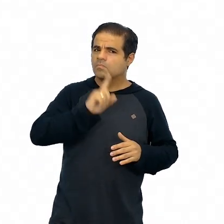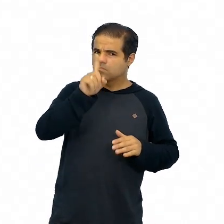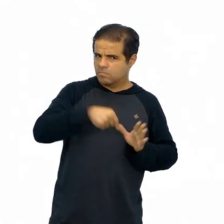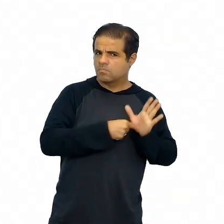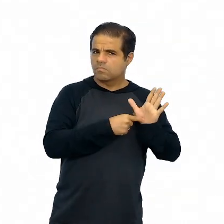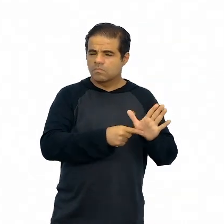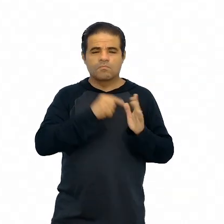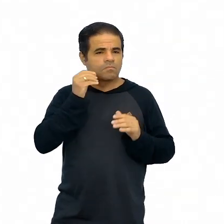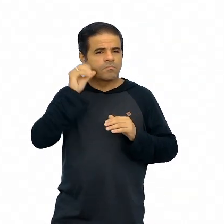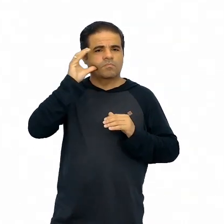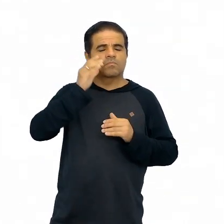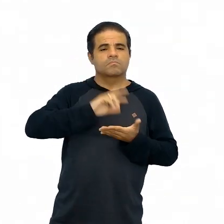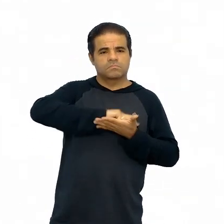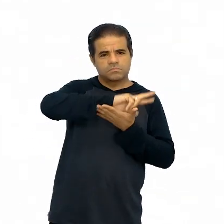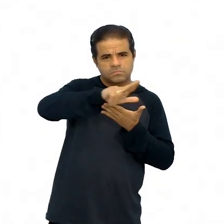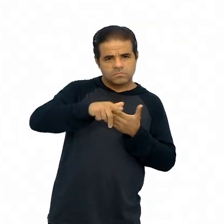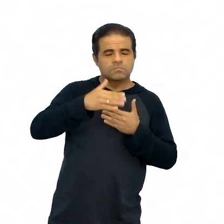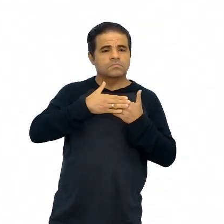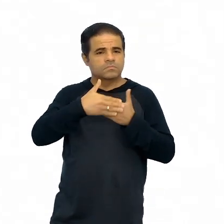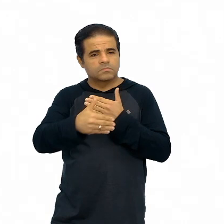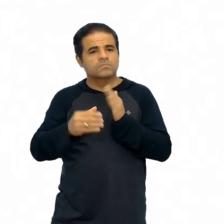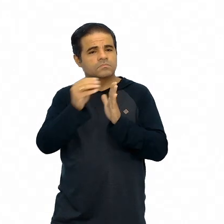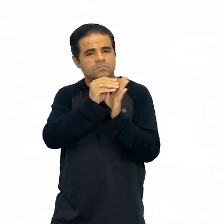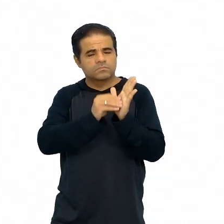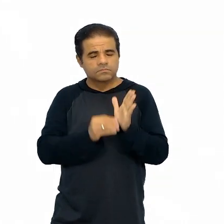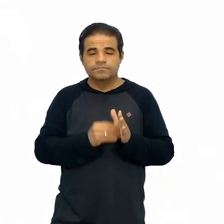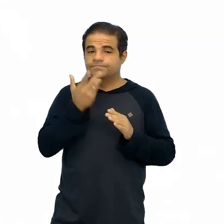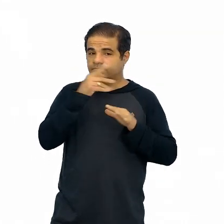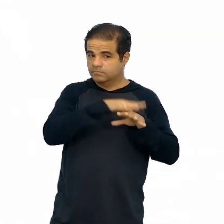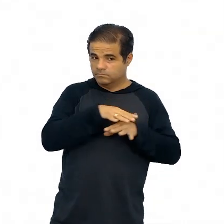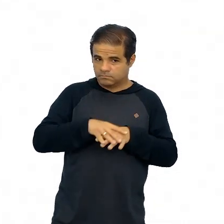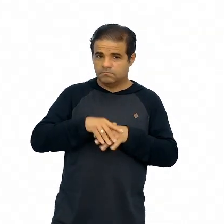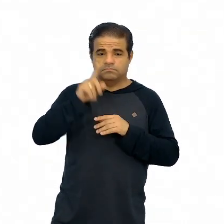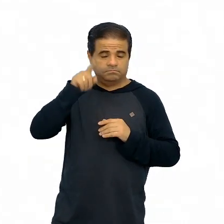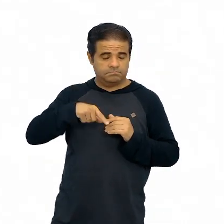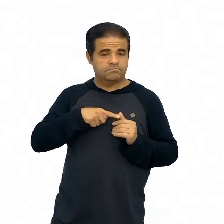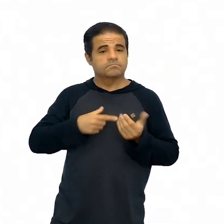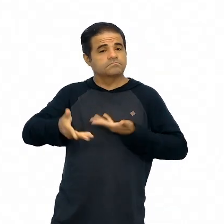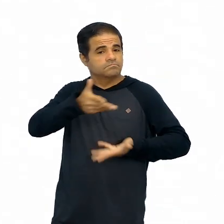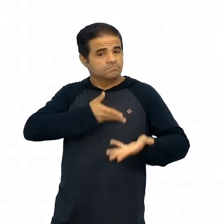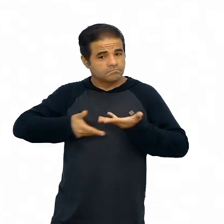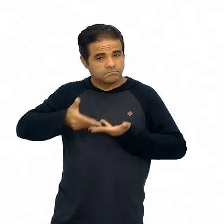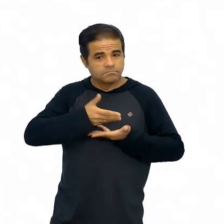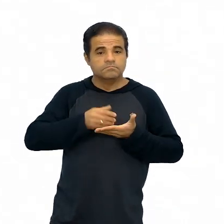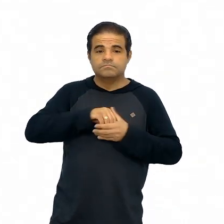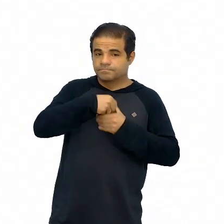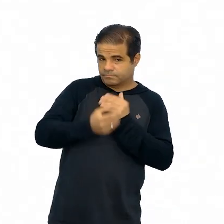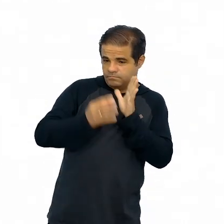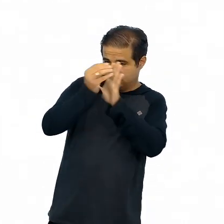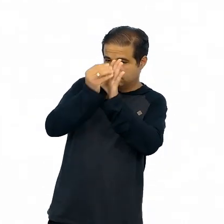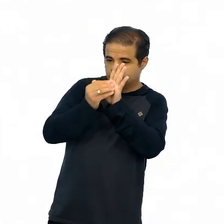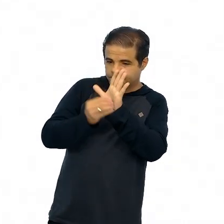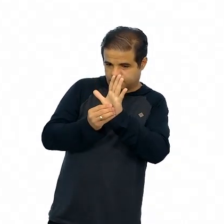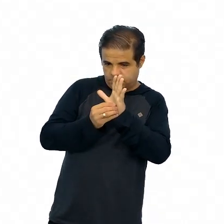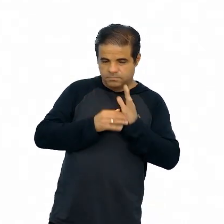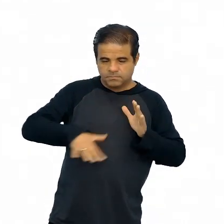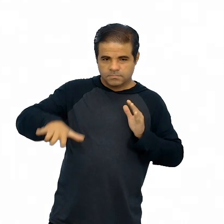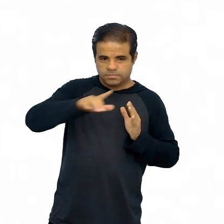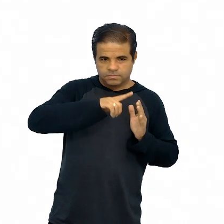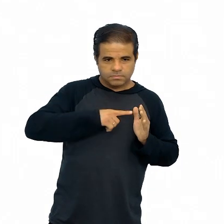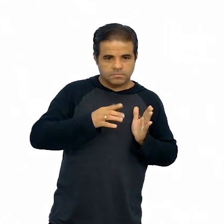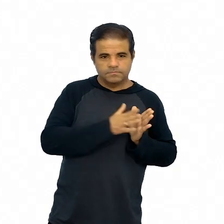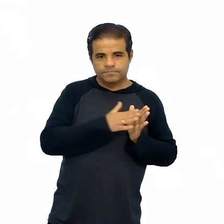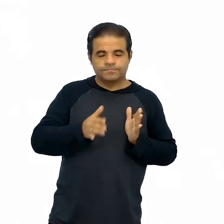esse conhecimento específico do professor de matemática em relação ao conteúdo e